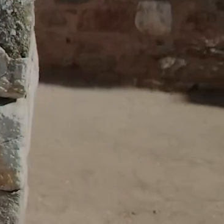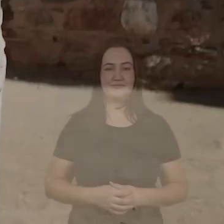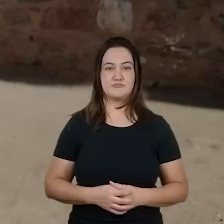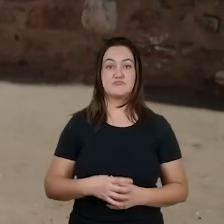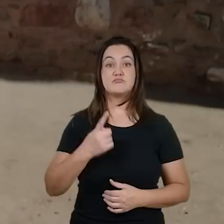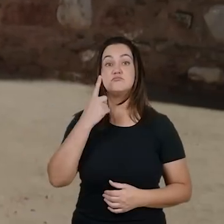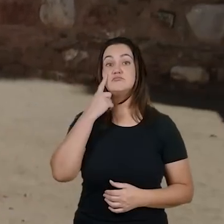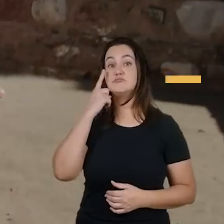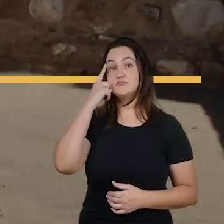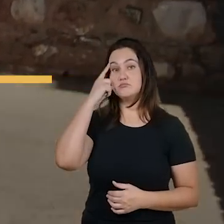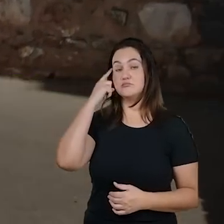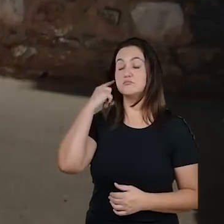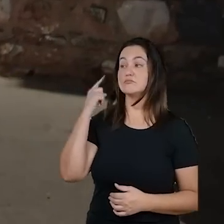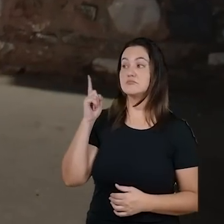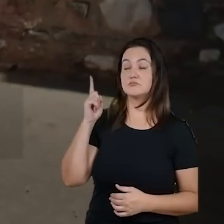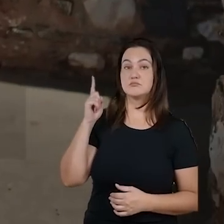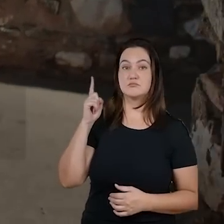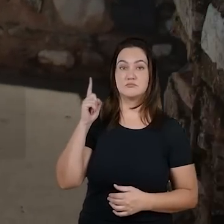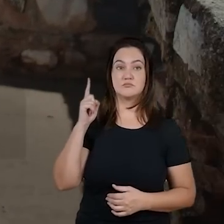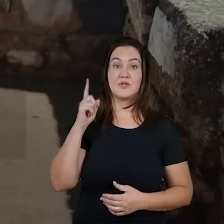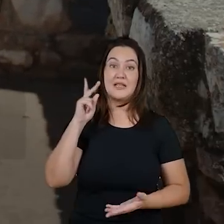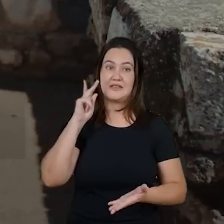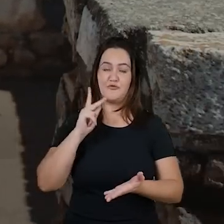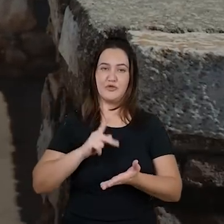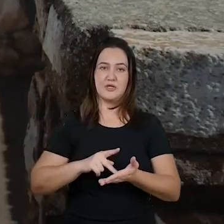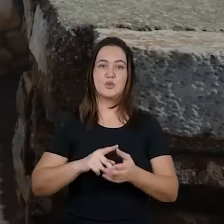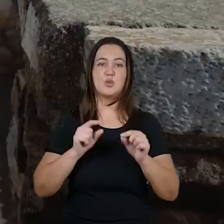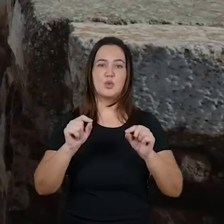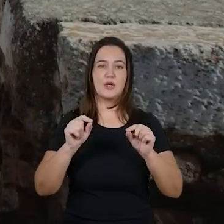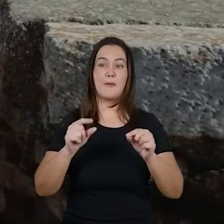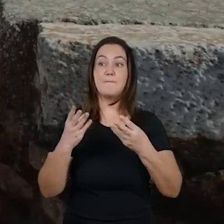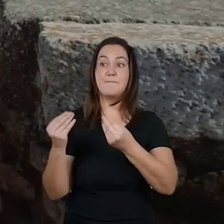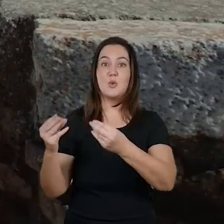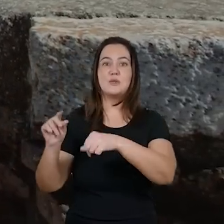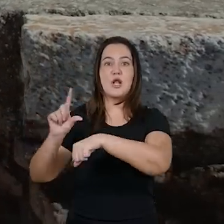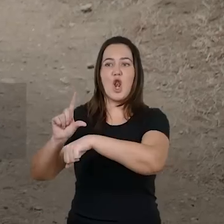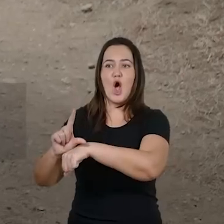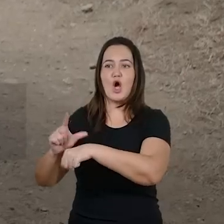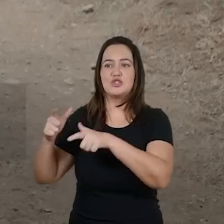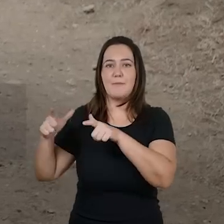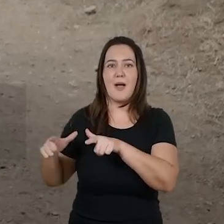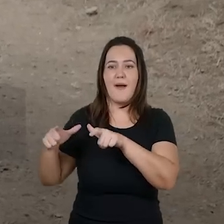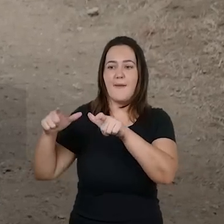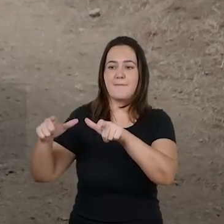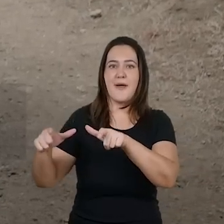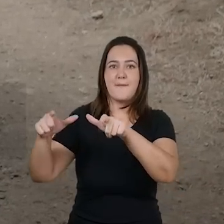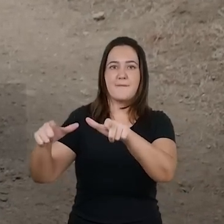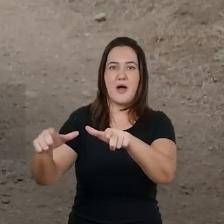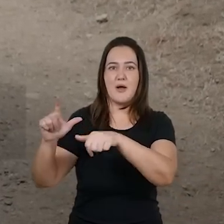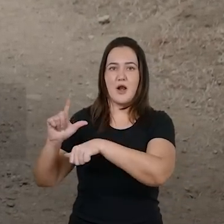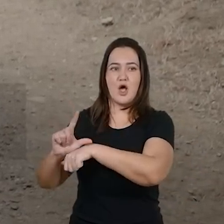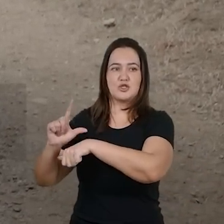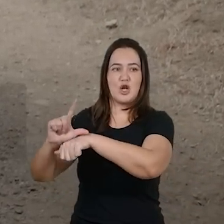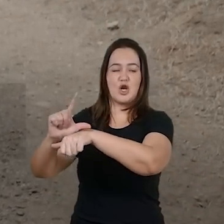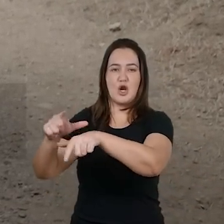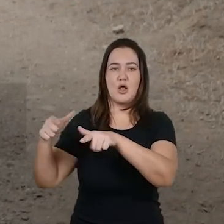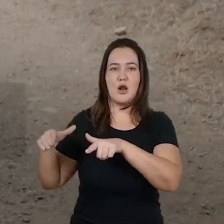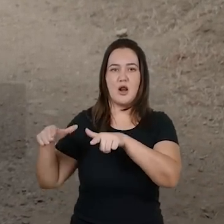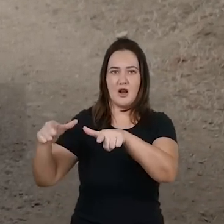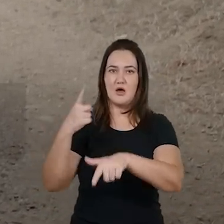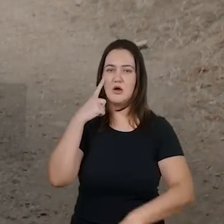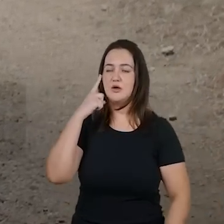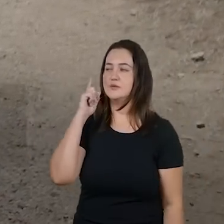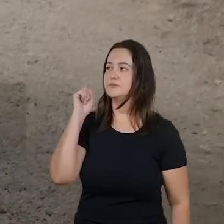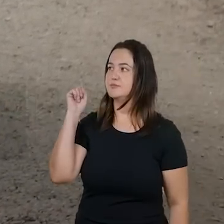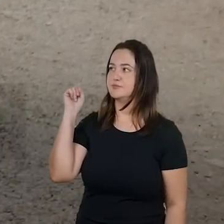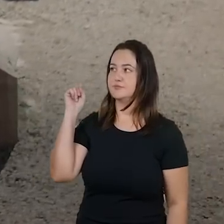Olha, essa aqui. Na verdade, a rigor, várias dessas lojas que vocês estão vendo aqui na adjacência da sinagoga